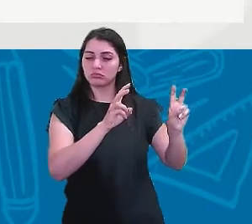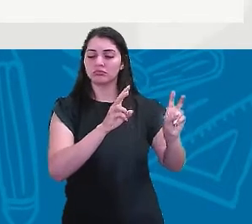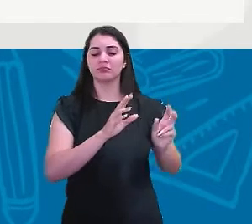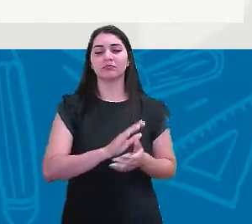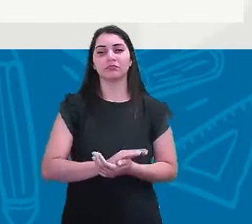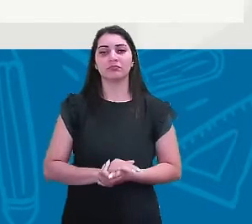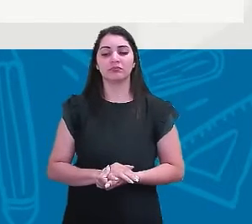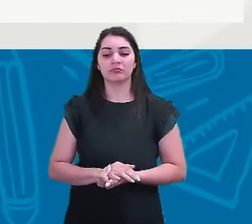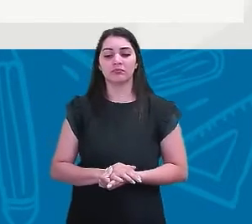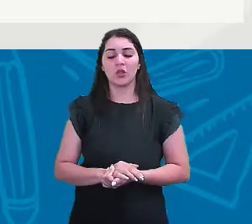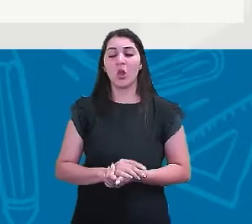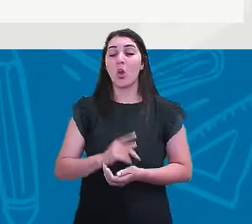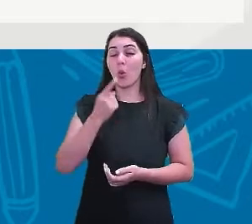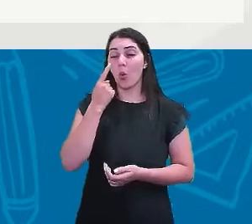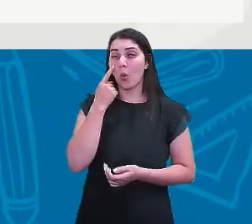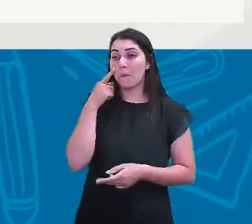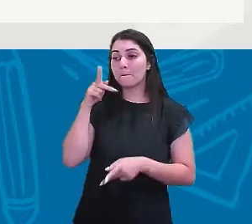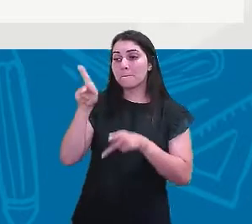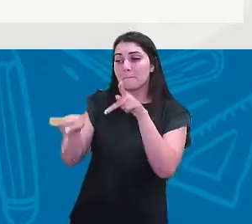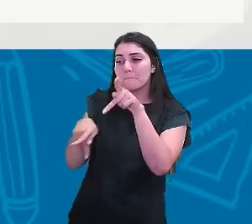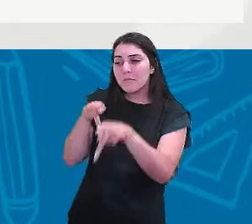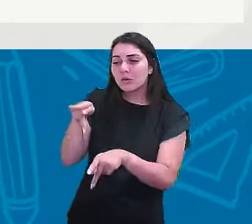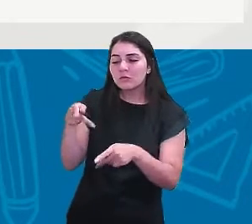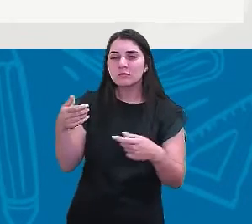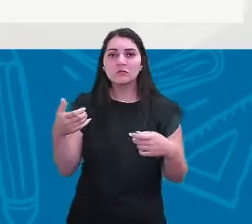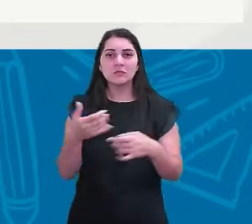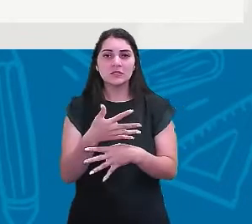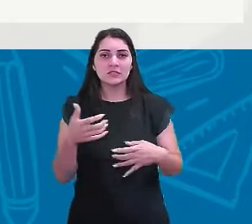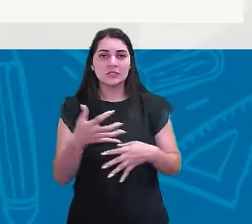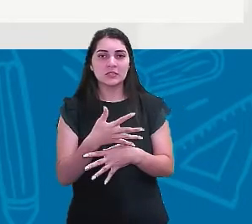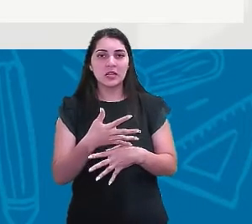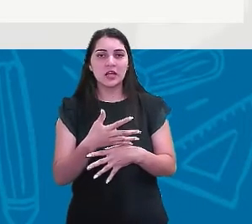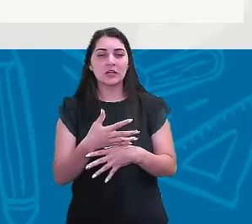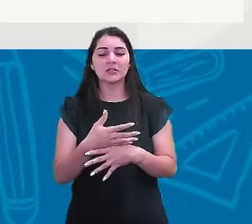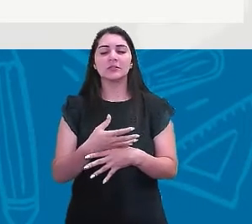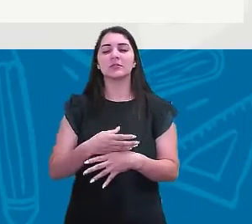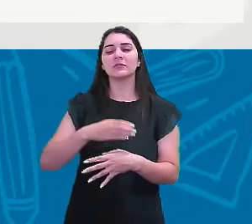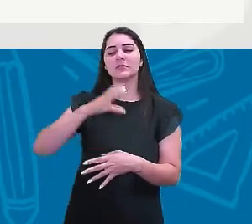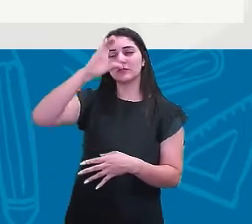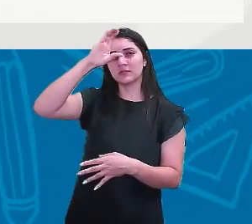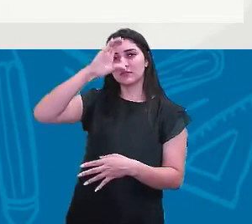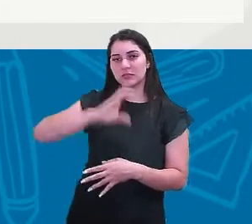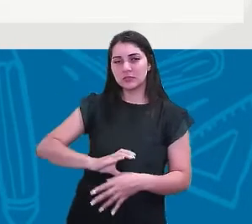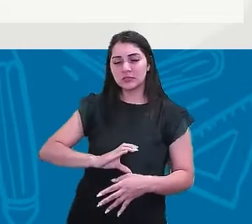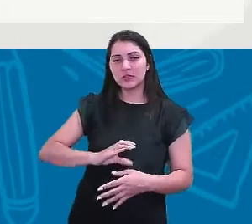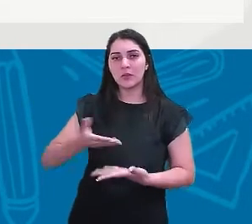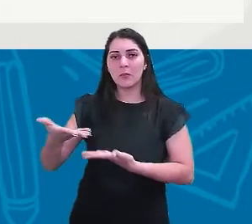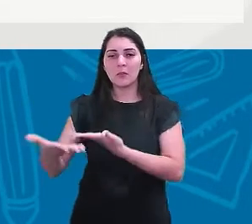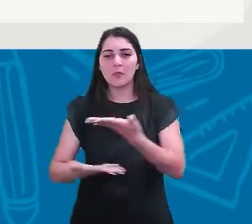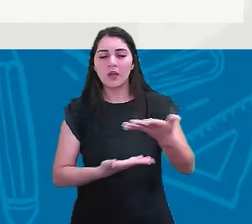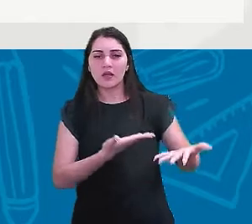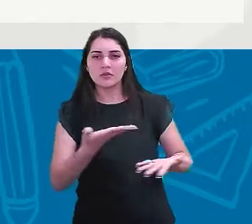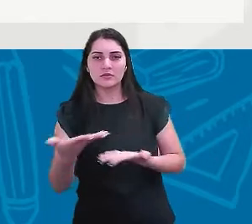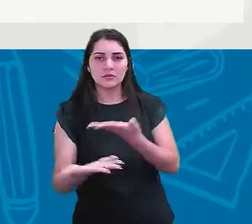aí, povo, cidade, cidadão,